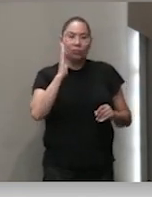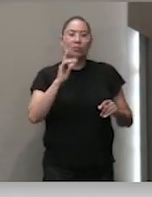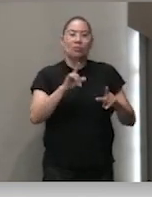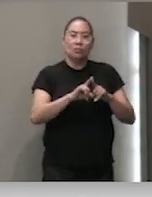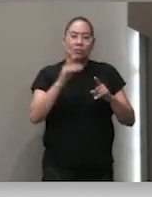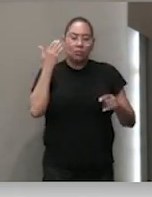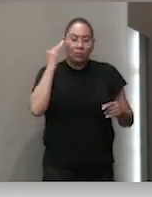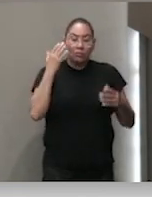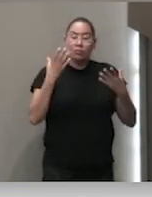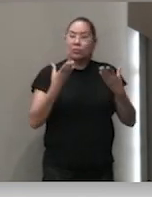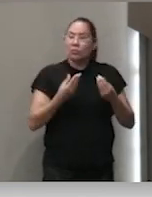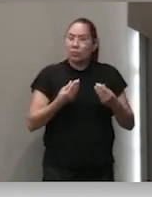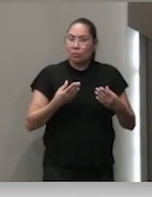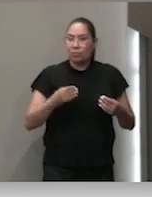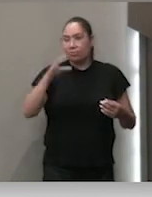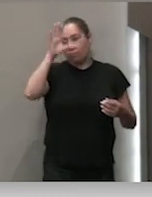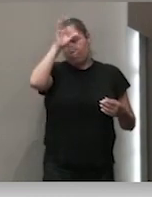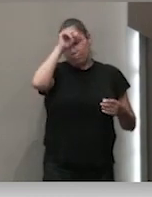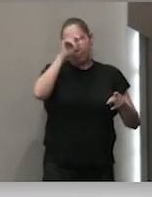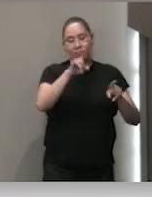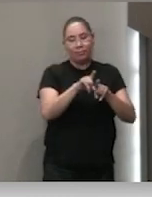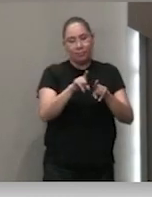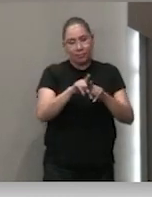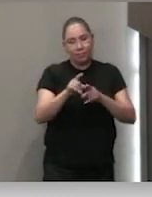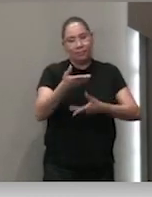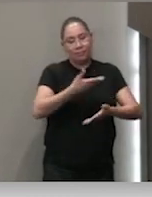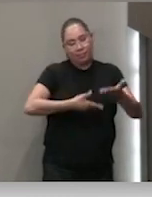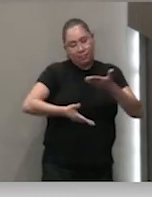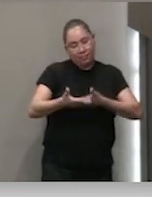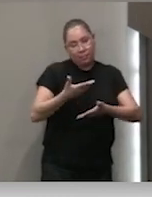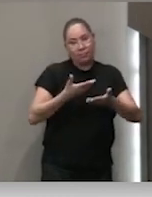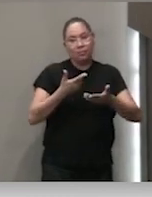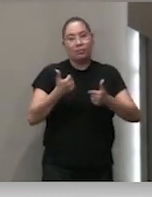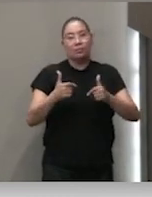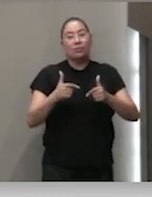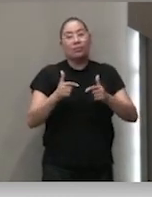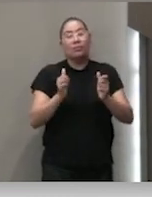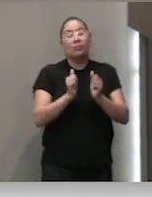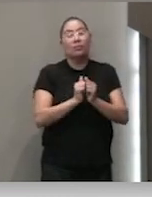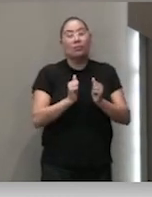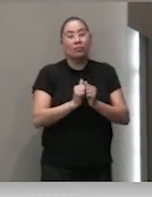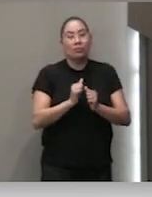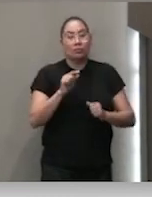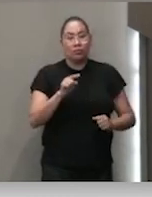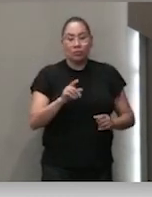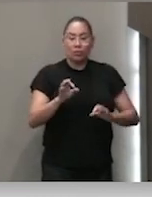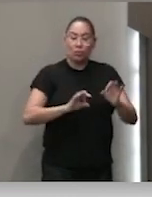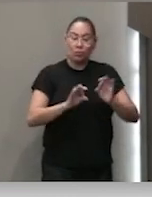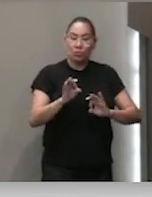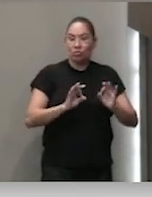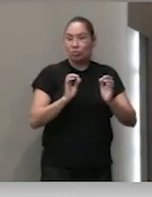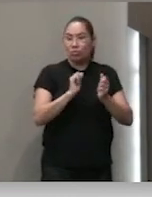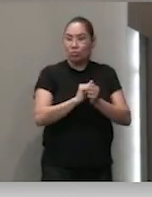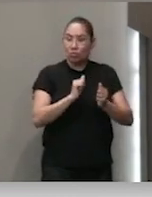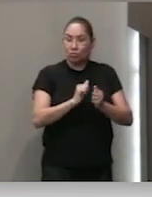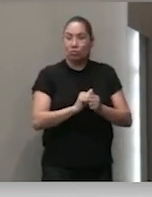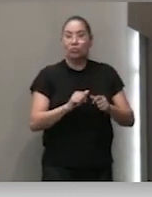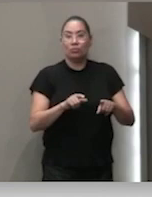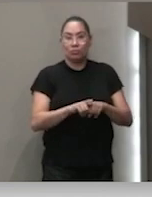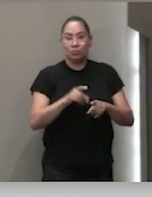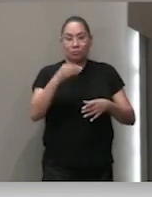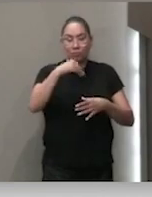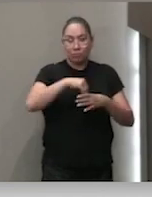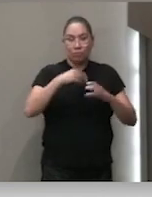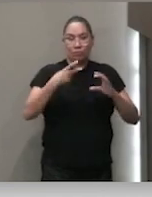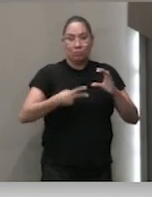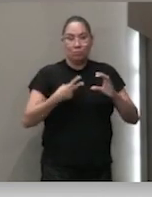muito, e também foi um aprendizado também, né, compartilhar por vários, né, projetos e várias iniciativas aqui dentro